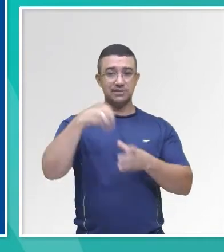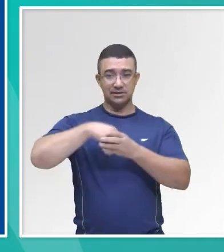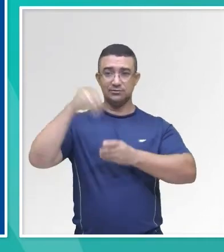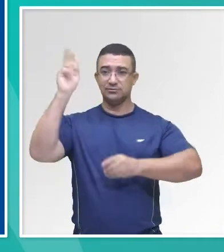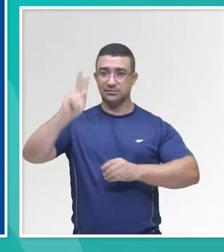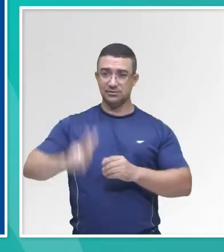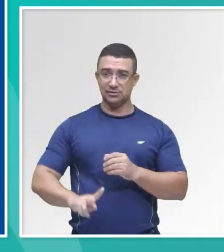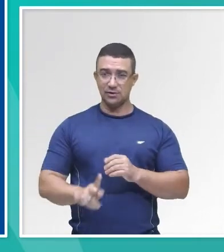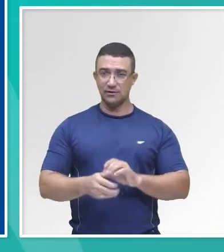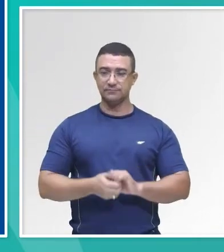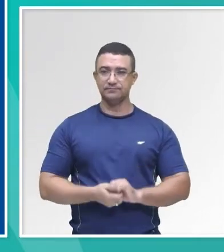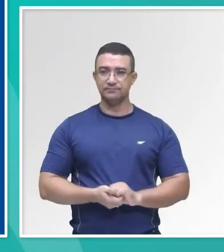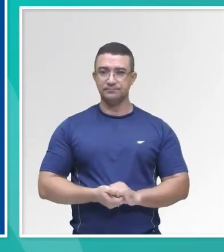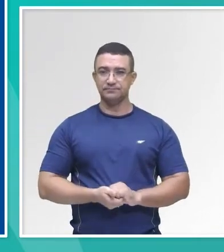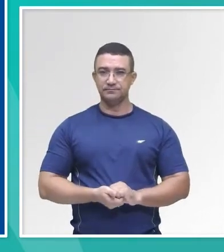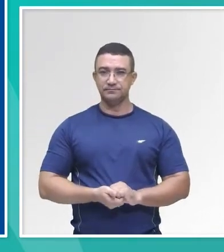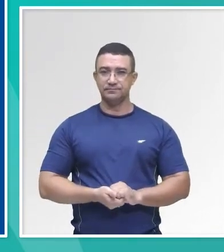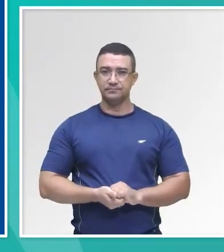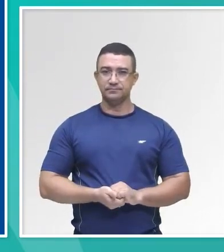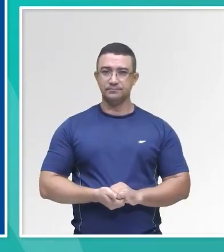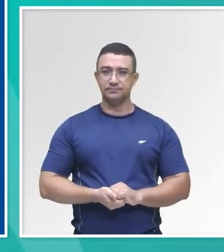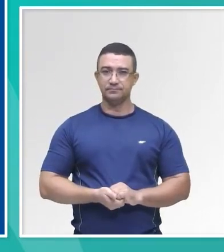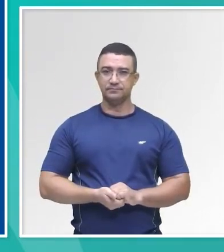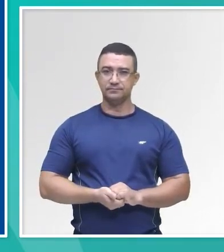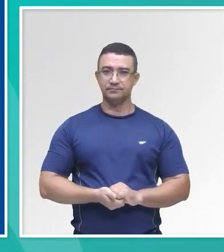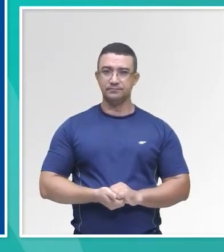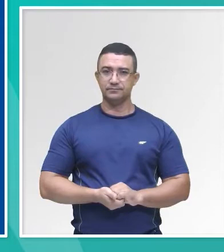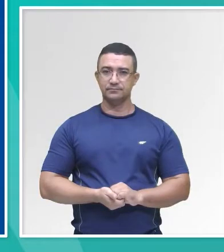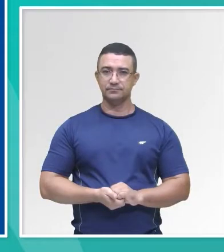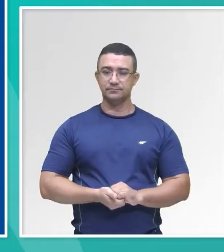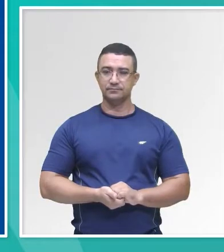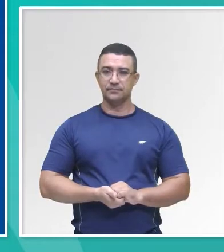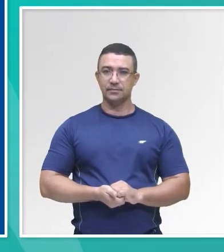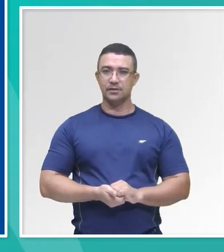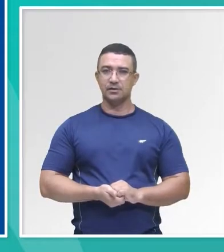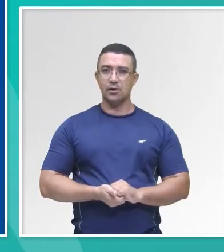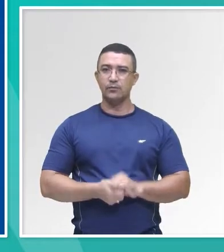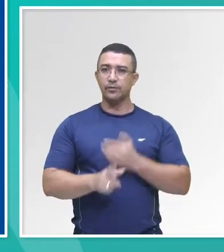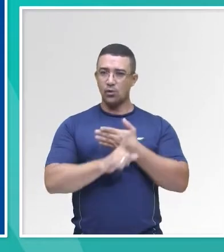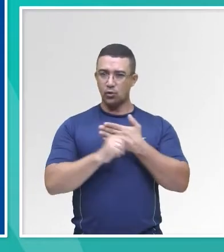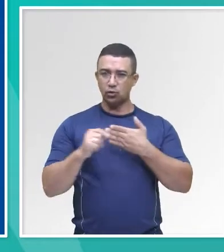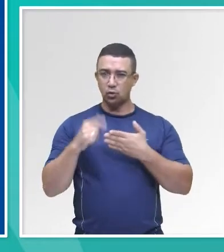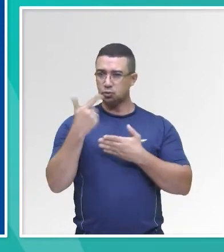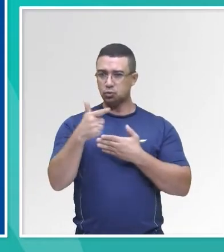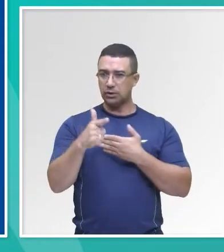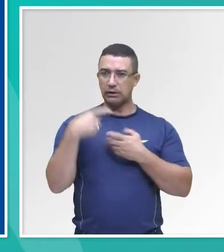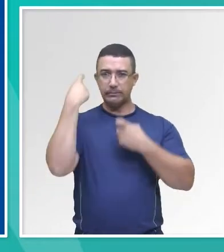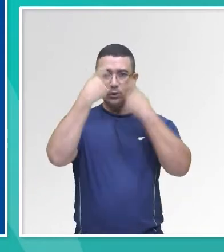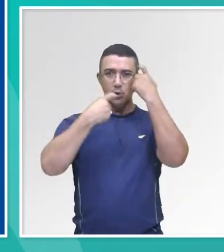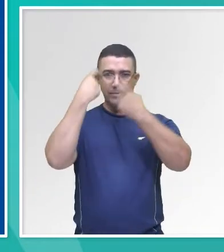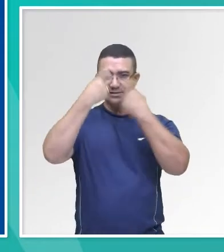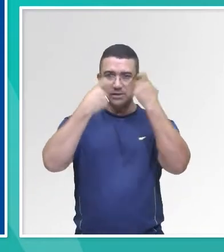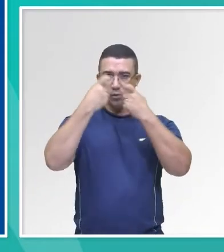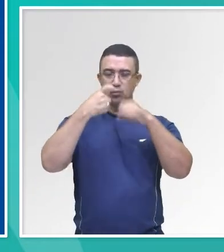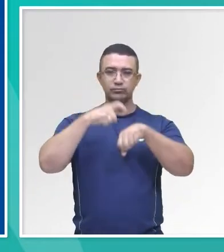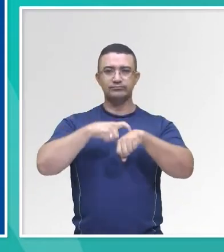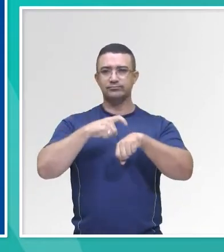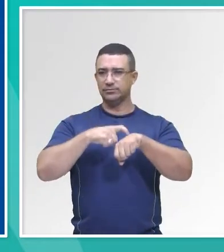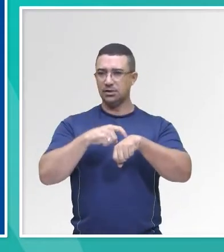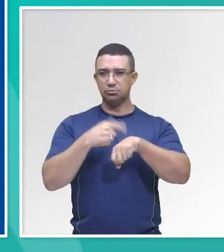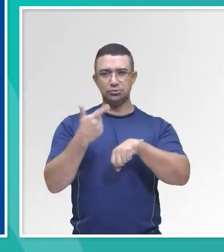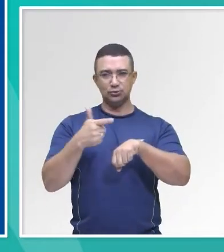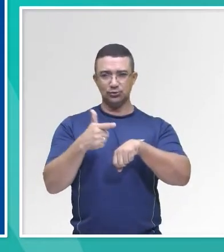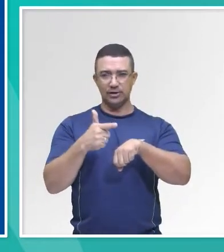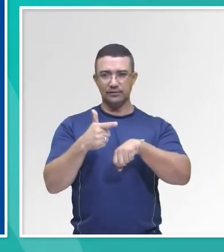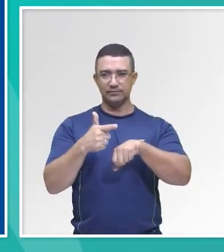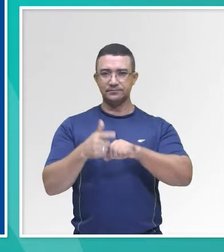é mais lenta. Então ele não tem muita preocupação com o tempo, dependendo da importância dada ao personagem ou à